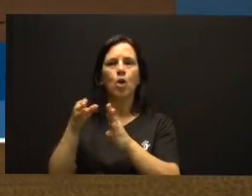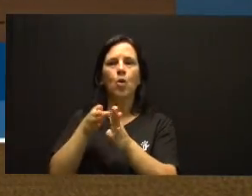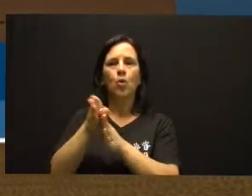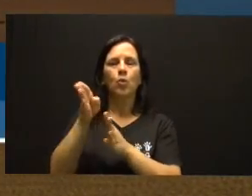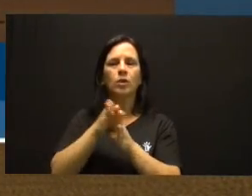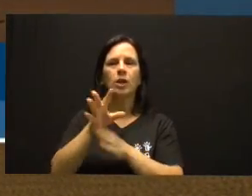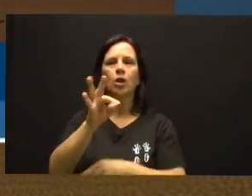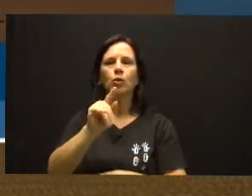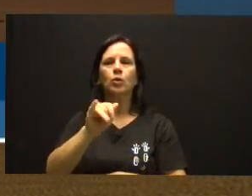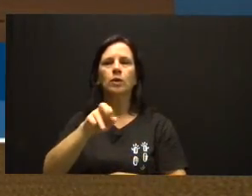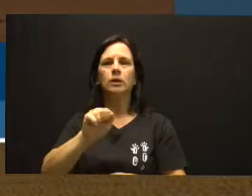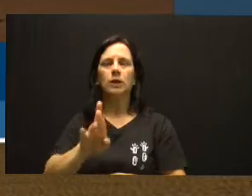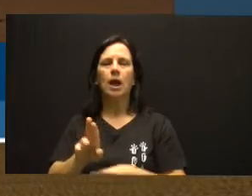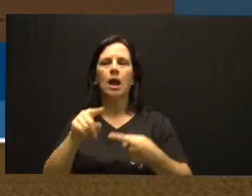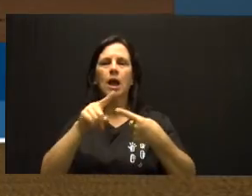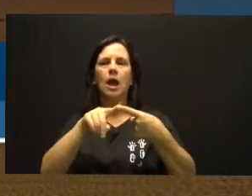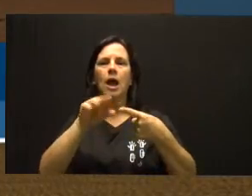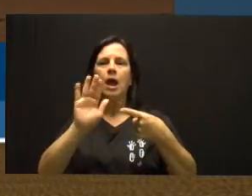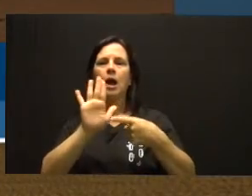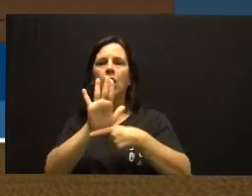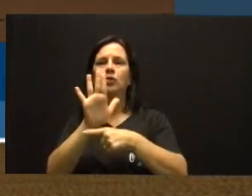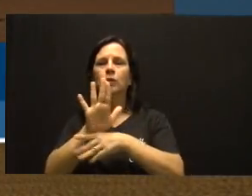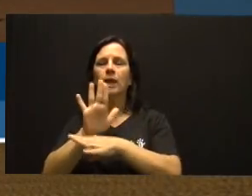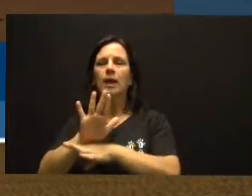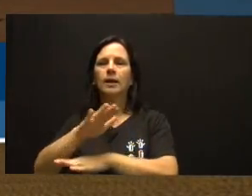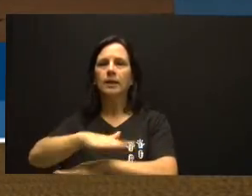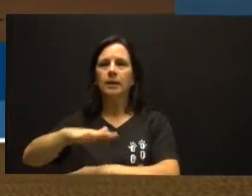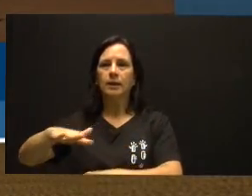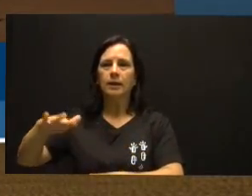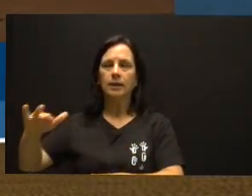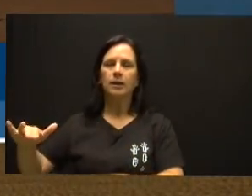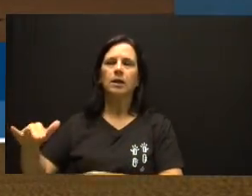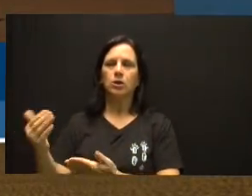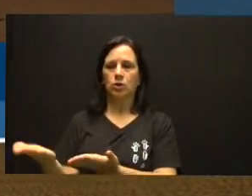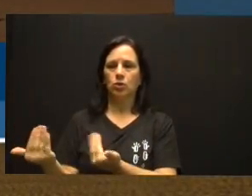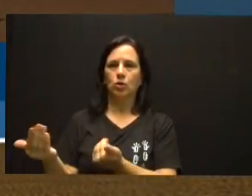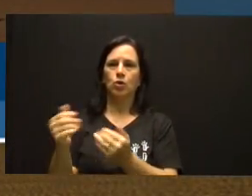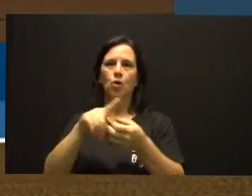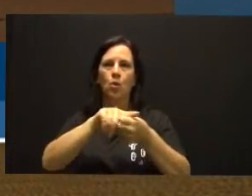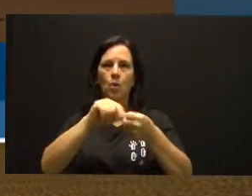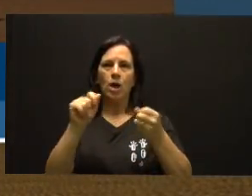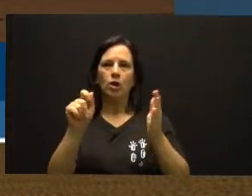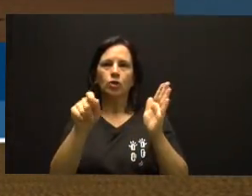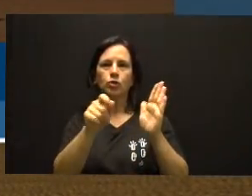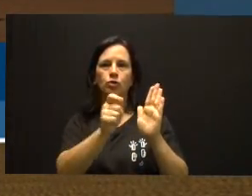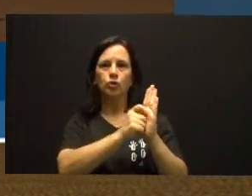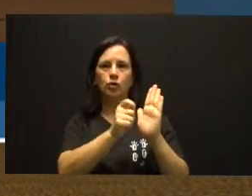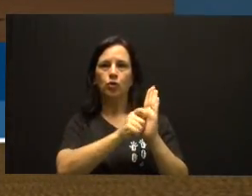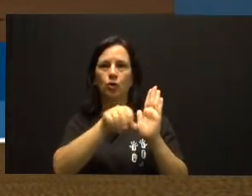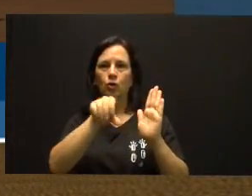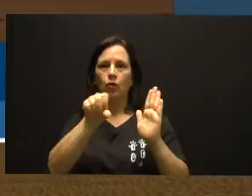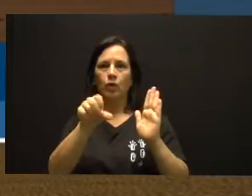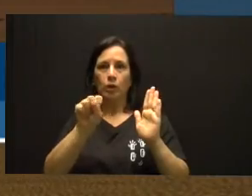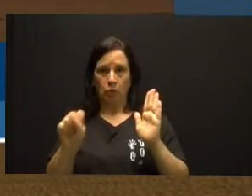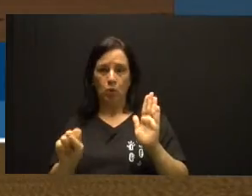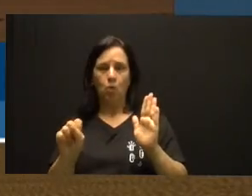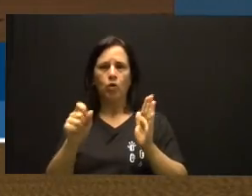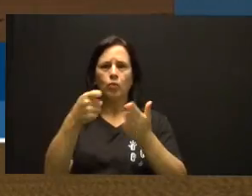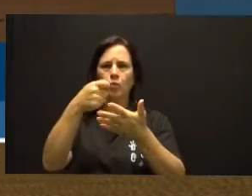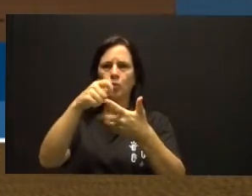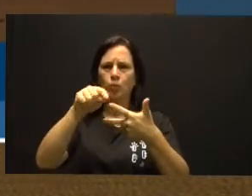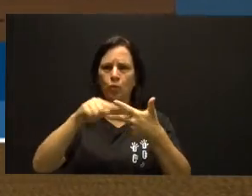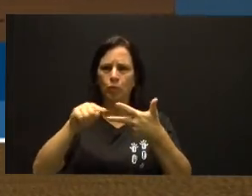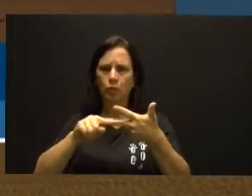são atender crianças e adolescentes nas hipóteses previstas nos artigos 98 e 105, aplicando as